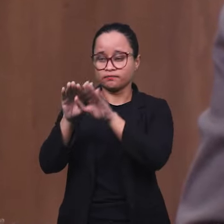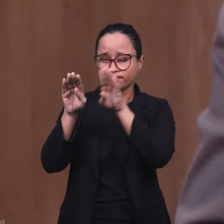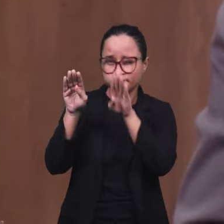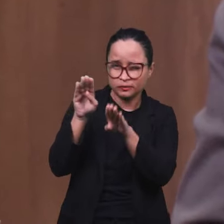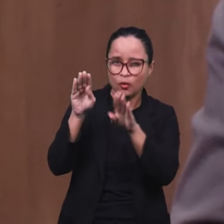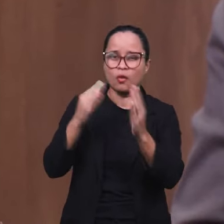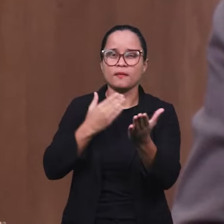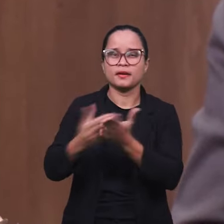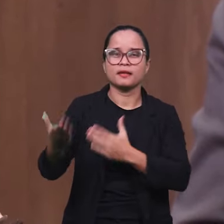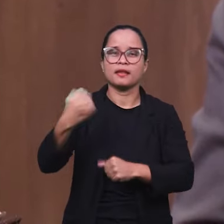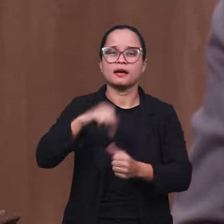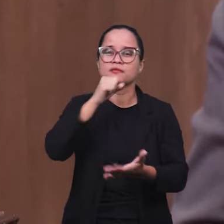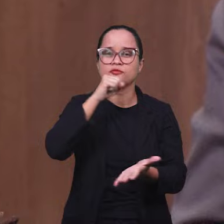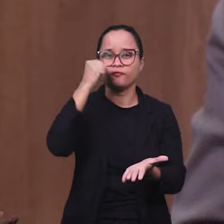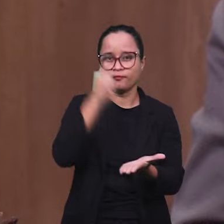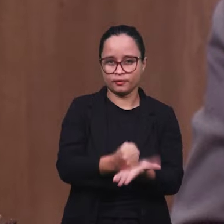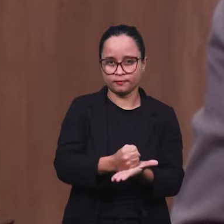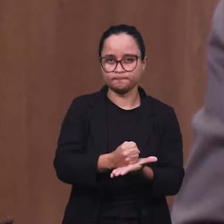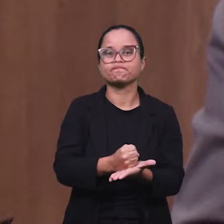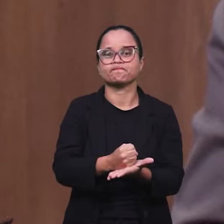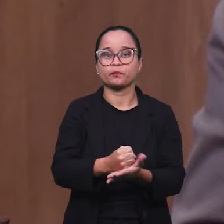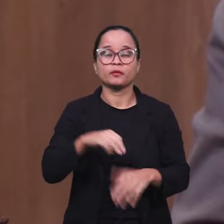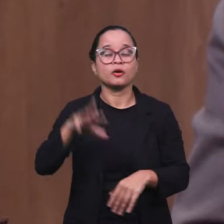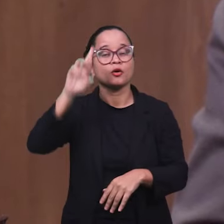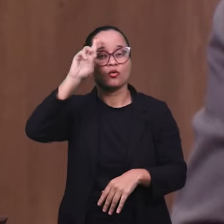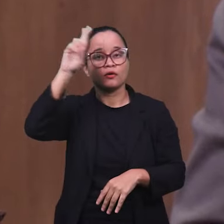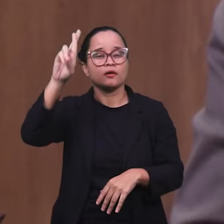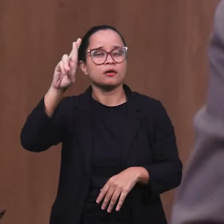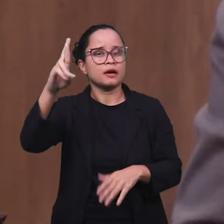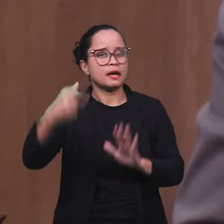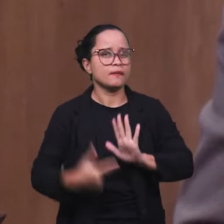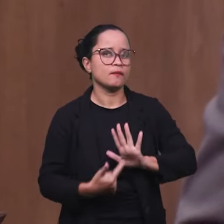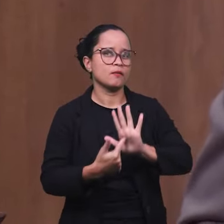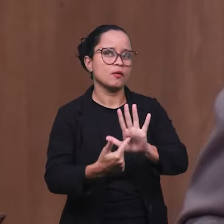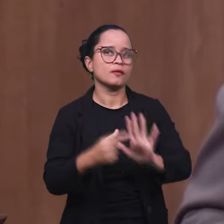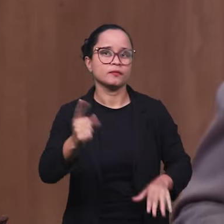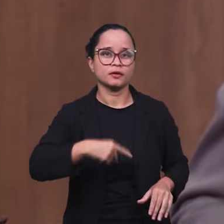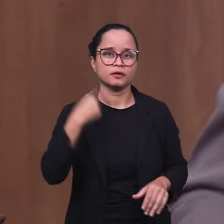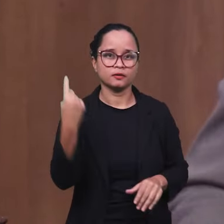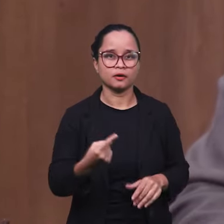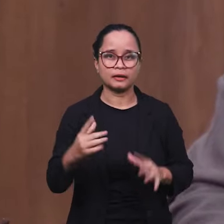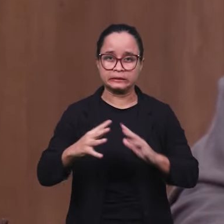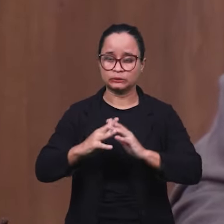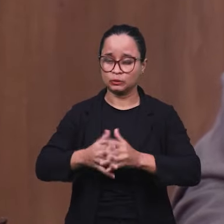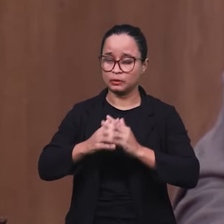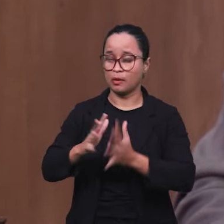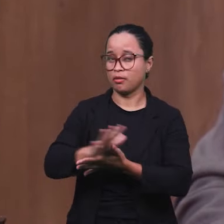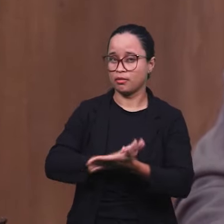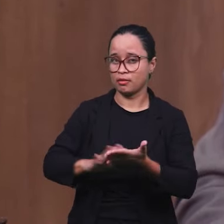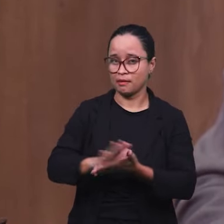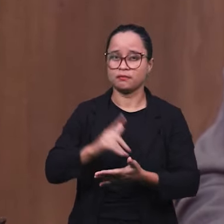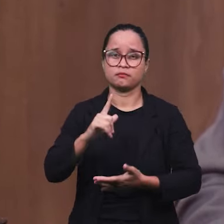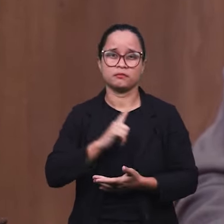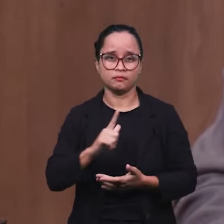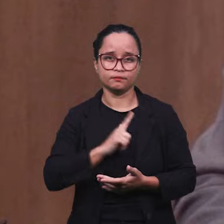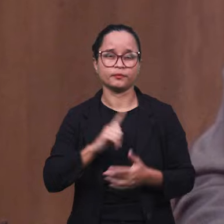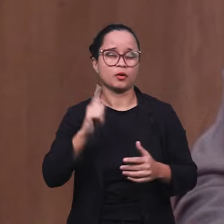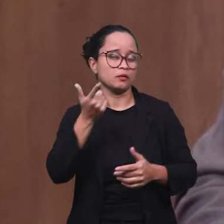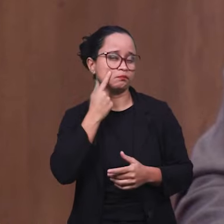Velho Testamento, porque o Senhor, Ele sempre nos dá uma direção para que nós não entremos em